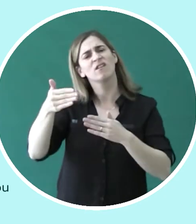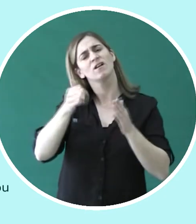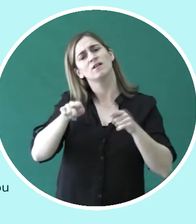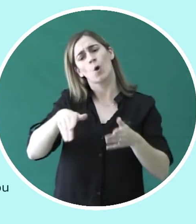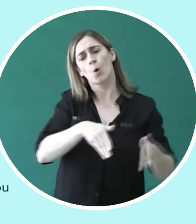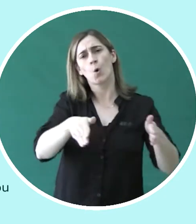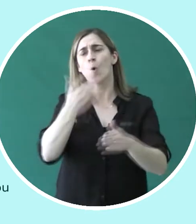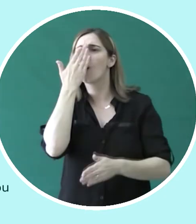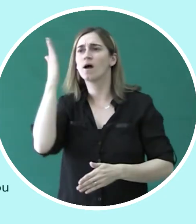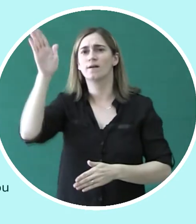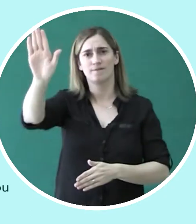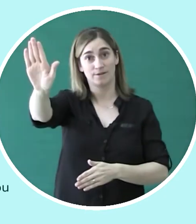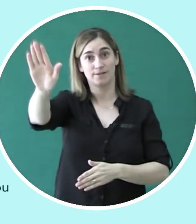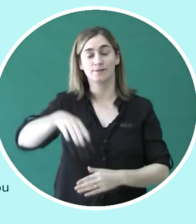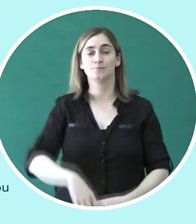da rua.